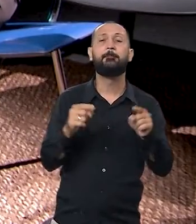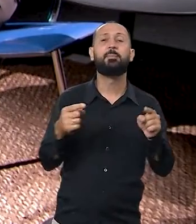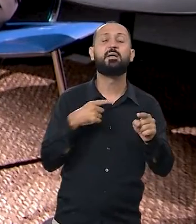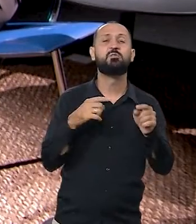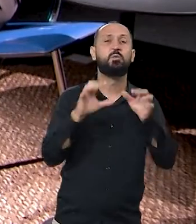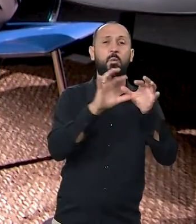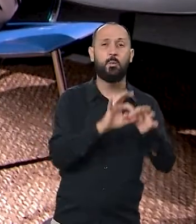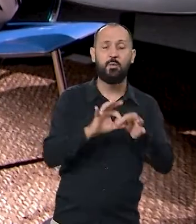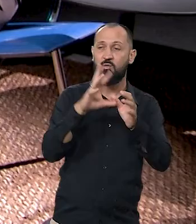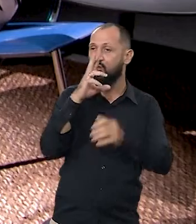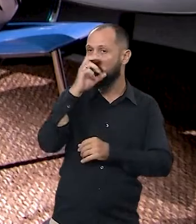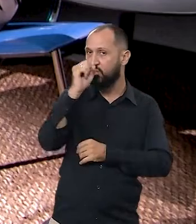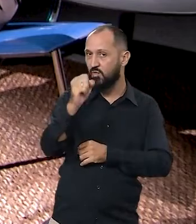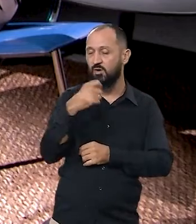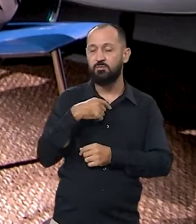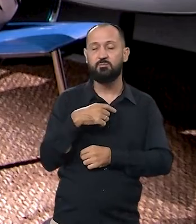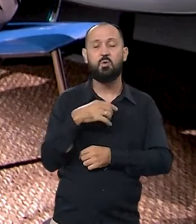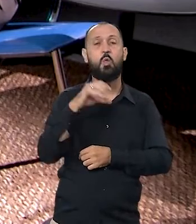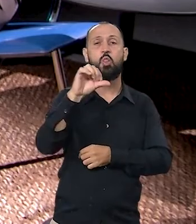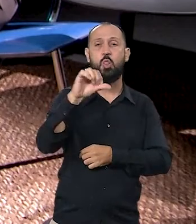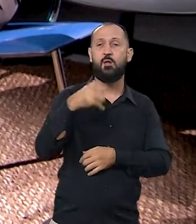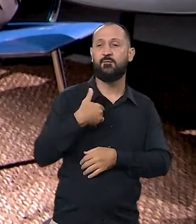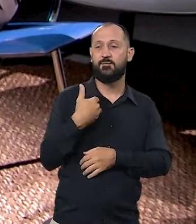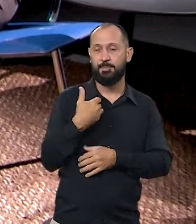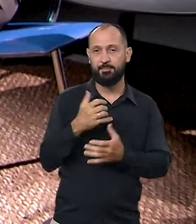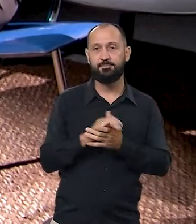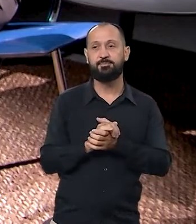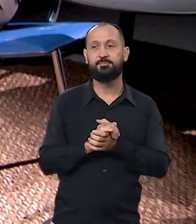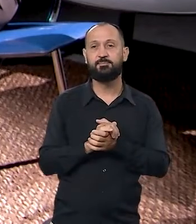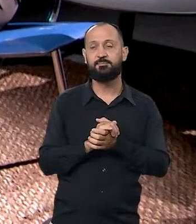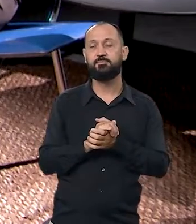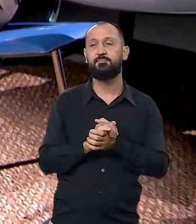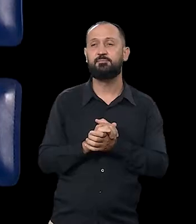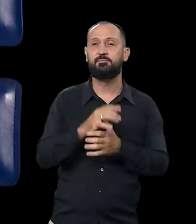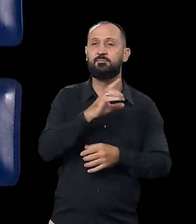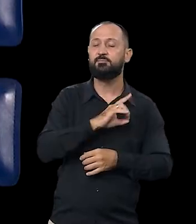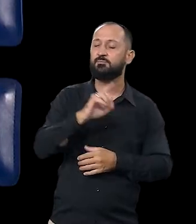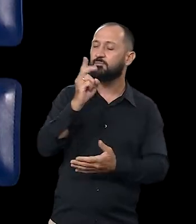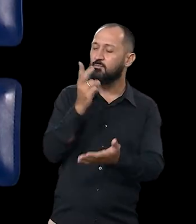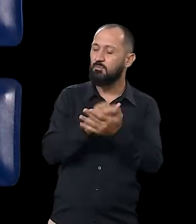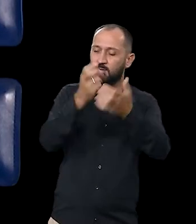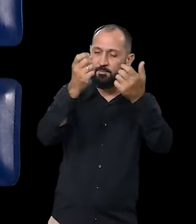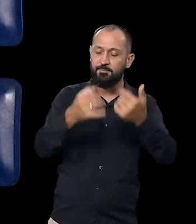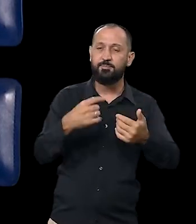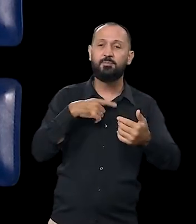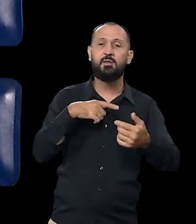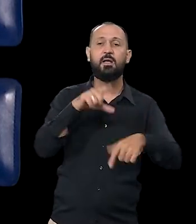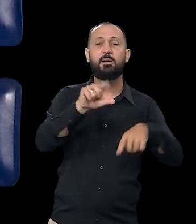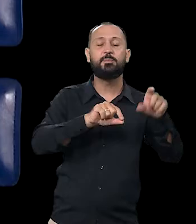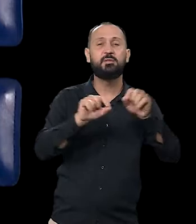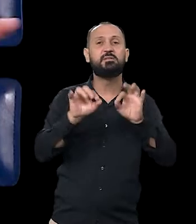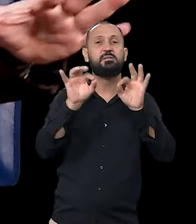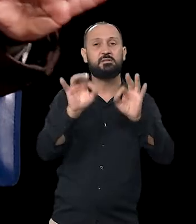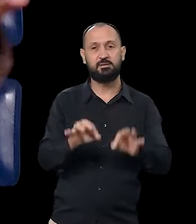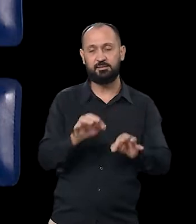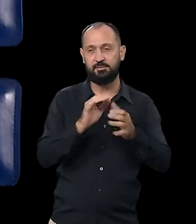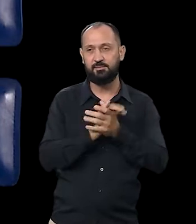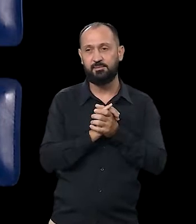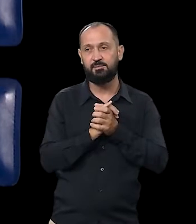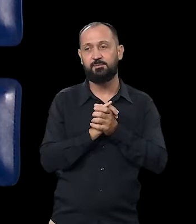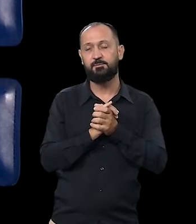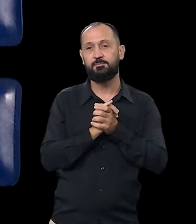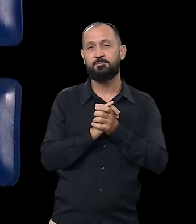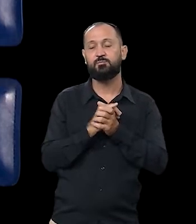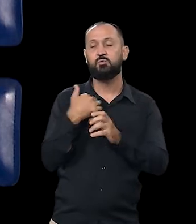Sempre trabalhei muito, mas uma união muito grande entre os 9 irmãos. Deus, eu digo sempre que Deus